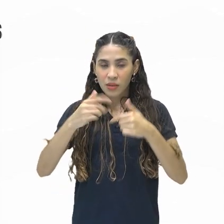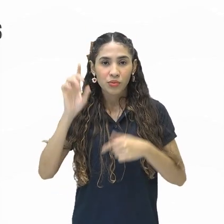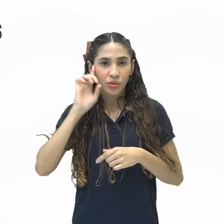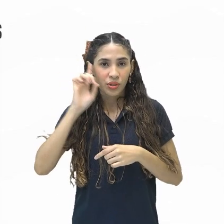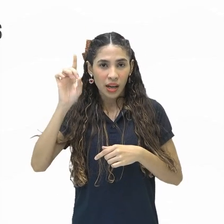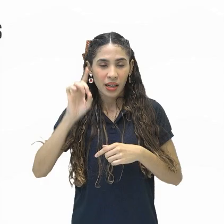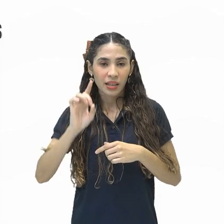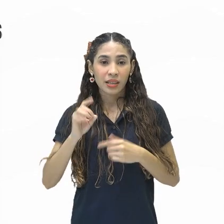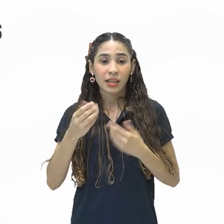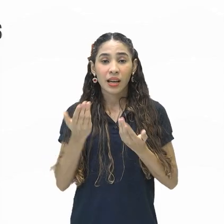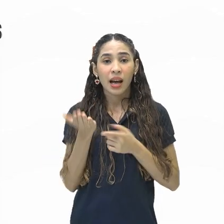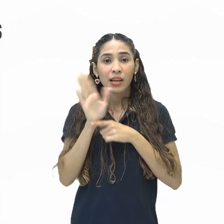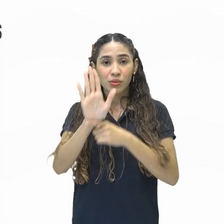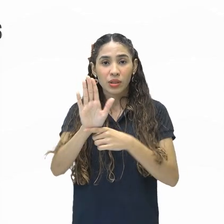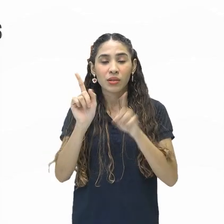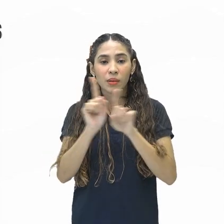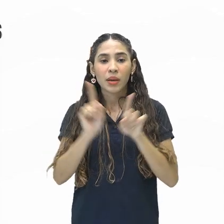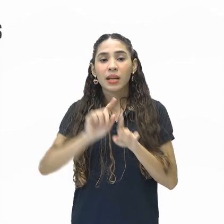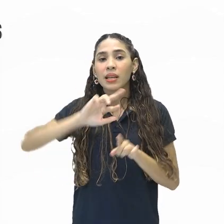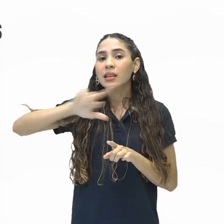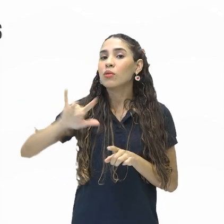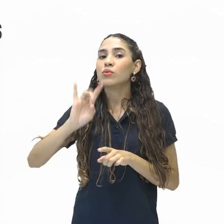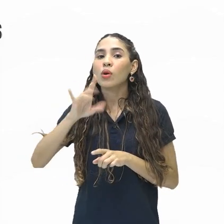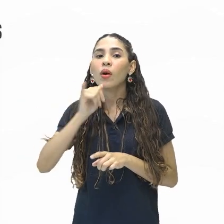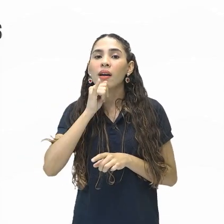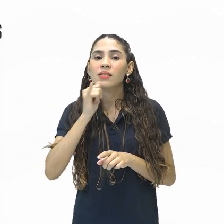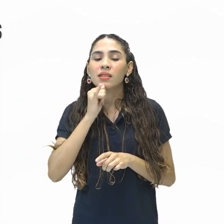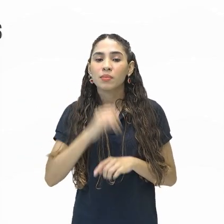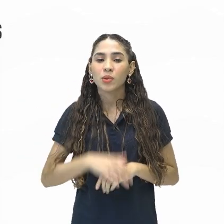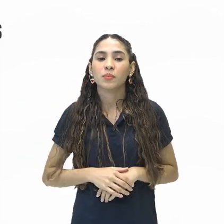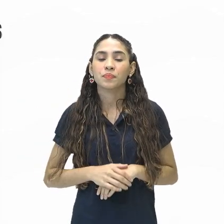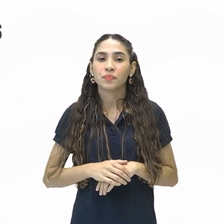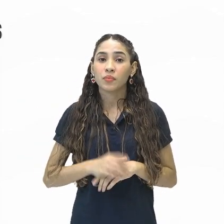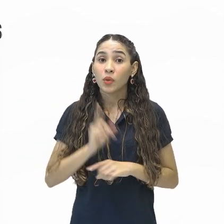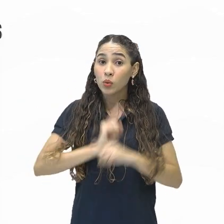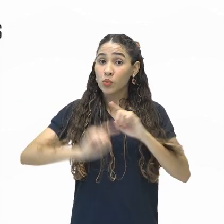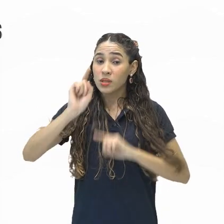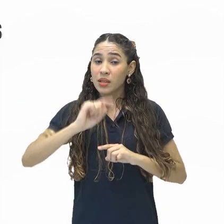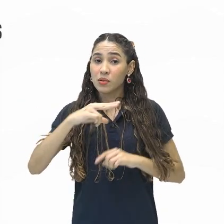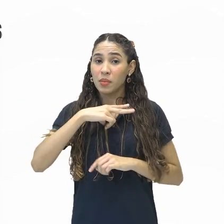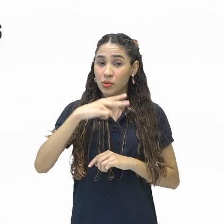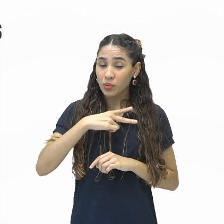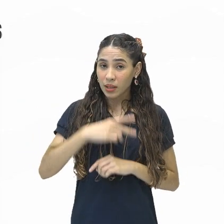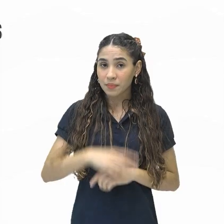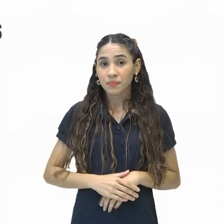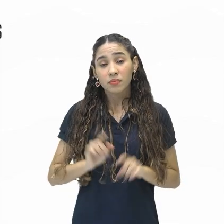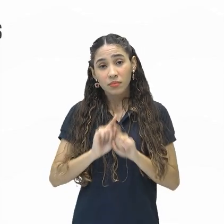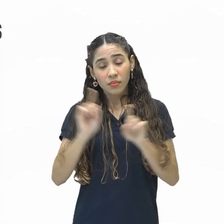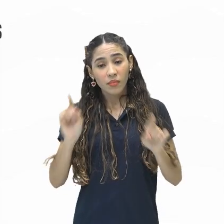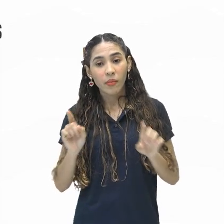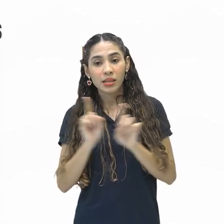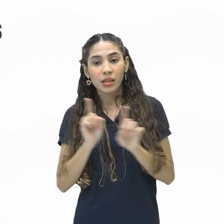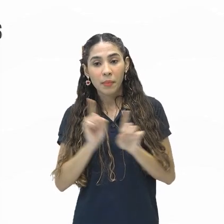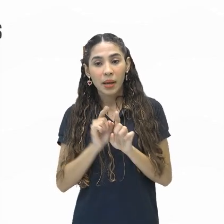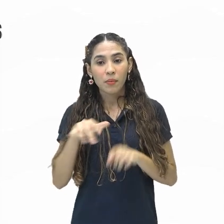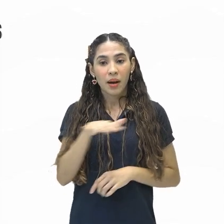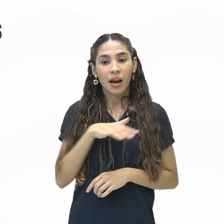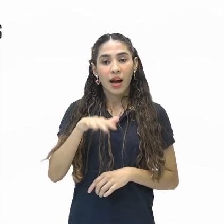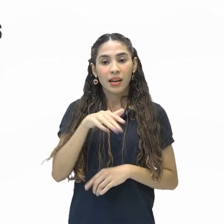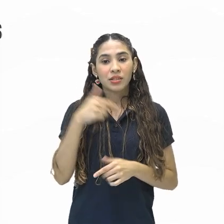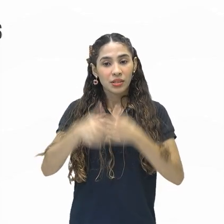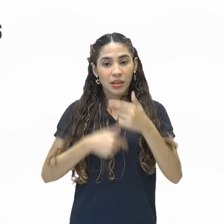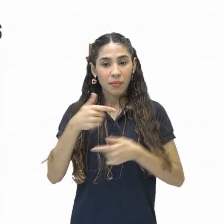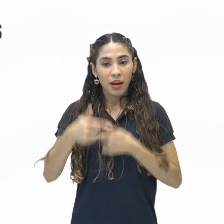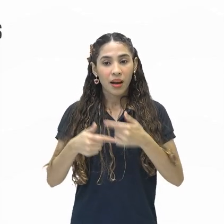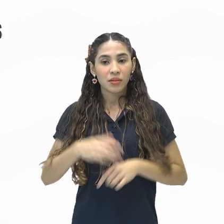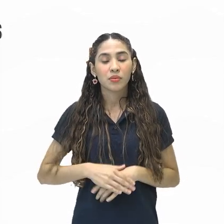diárias, contribuindo não apenas para o seu sucesso pessoal, mas para um ambiente de